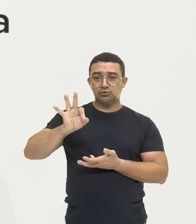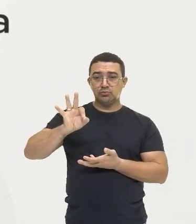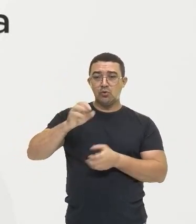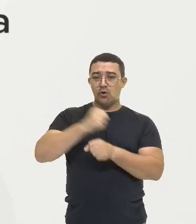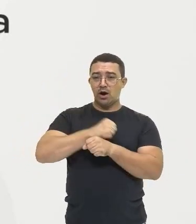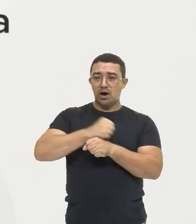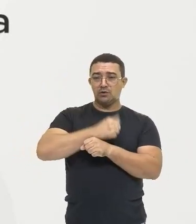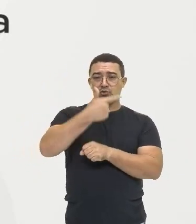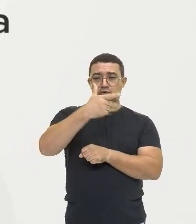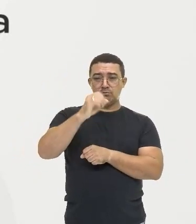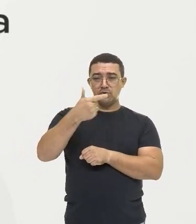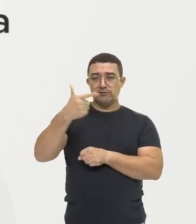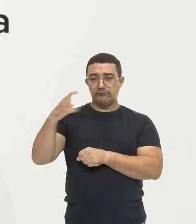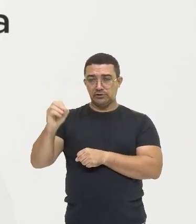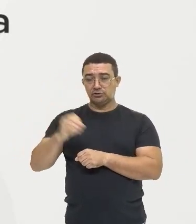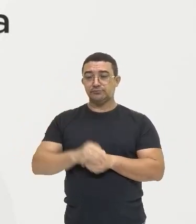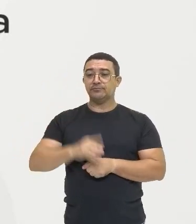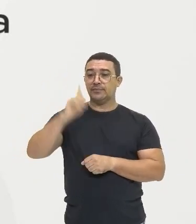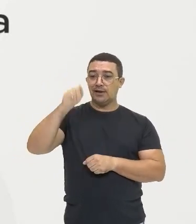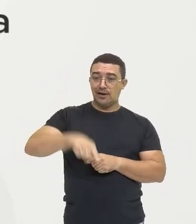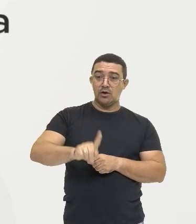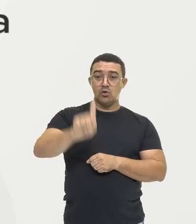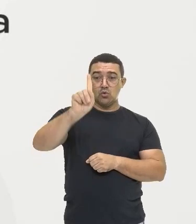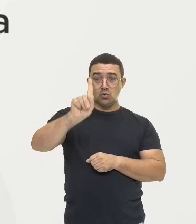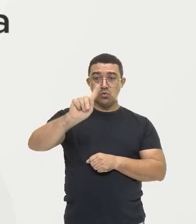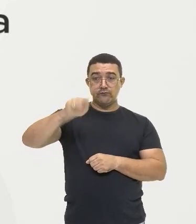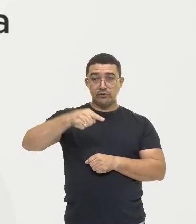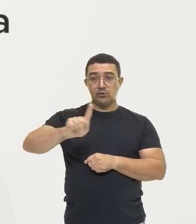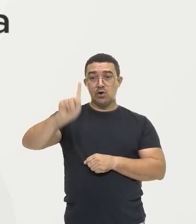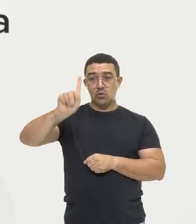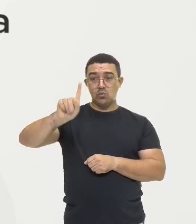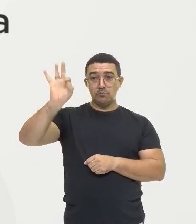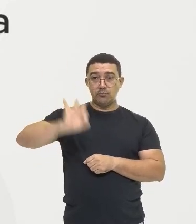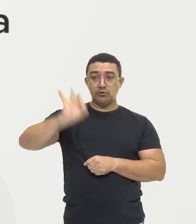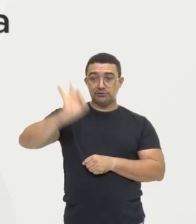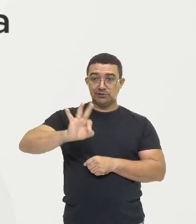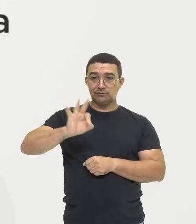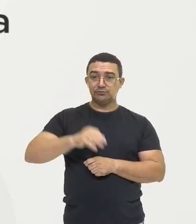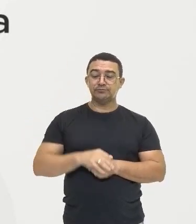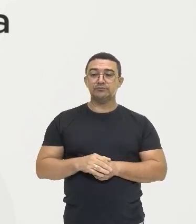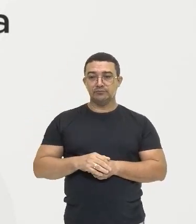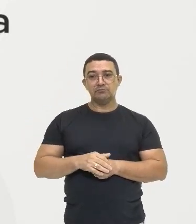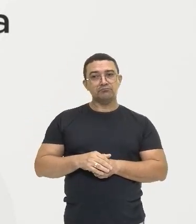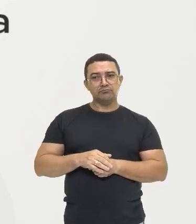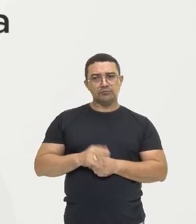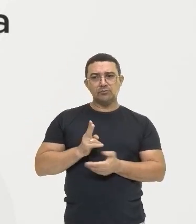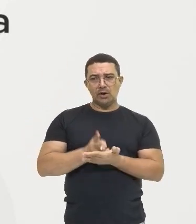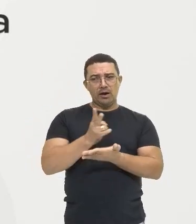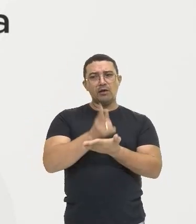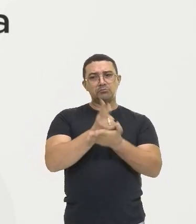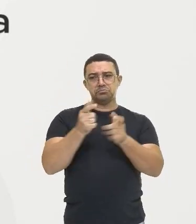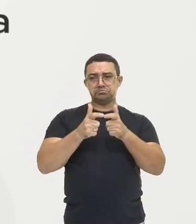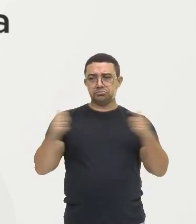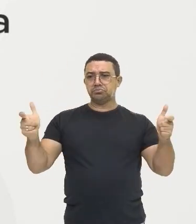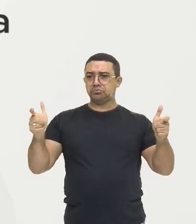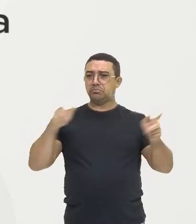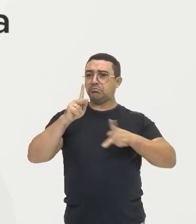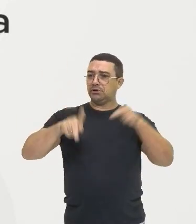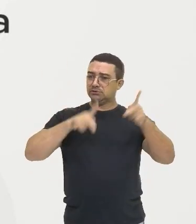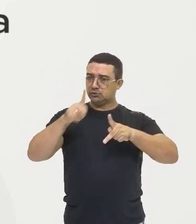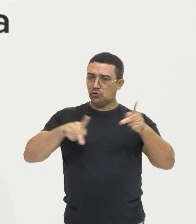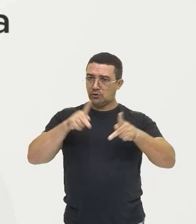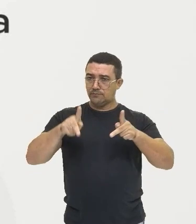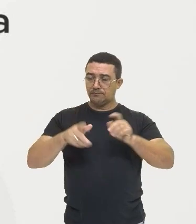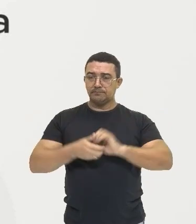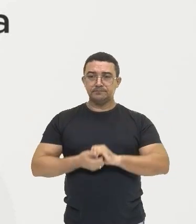de 2020 é de 1,1%. Então, nós continuamos crescendo, tá bom? É um parêntese que eu